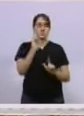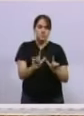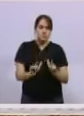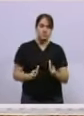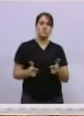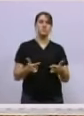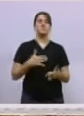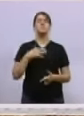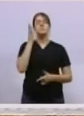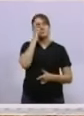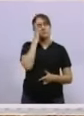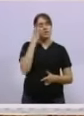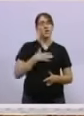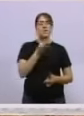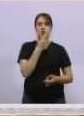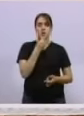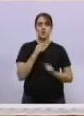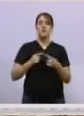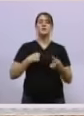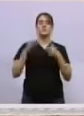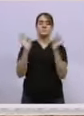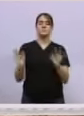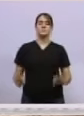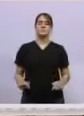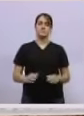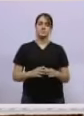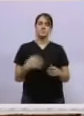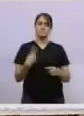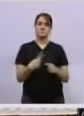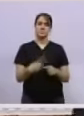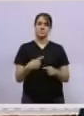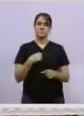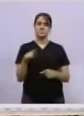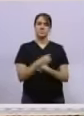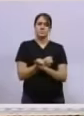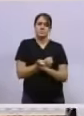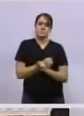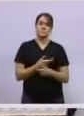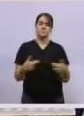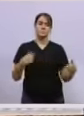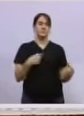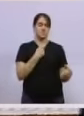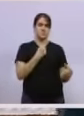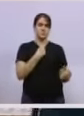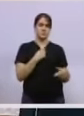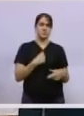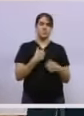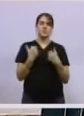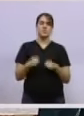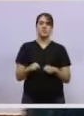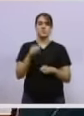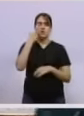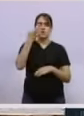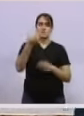minhas fragilidades, são muitas, mas eu estou satisfeito, porque eu não me prendo naquilo que eu não posso. Eu estou me prendendo naquilo